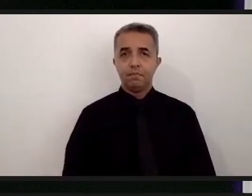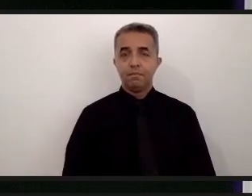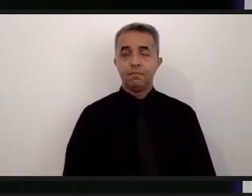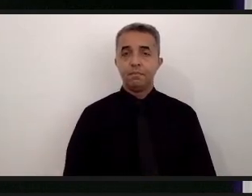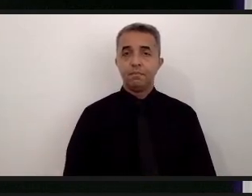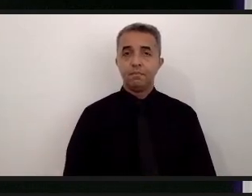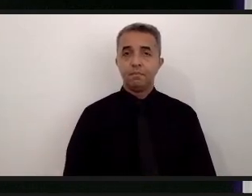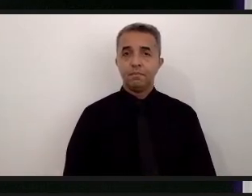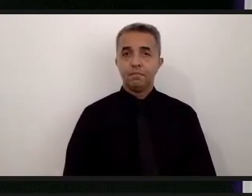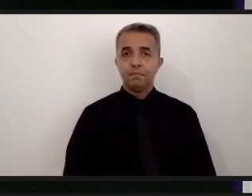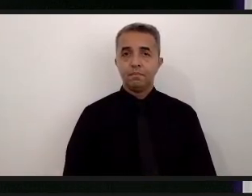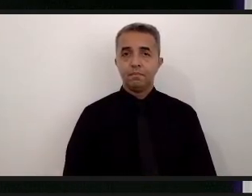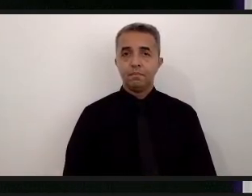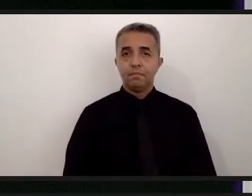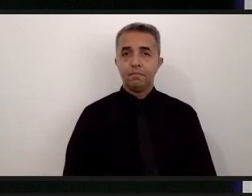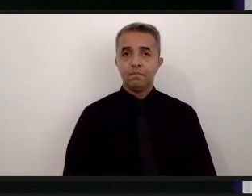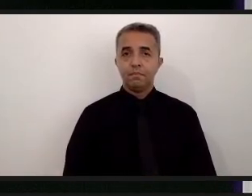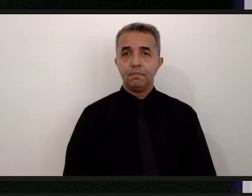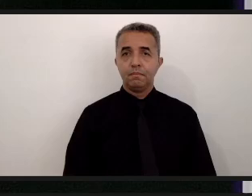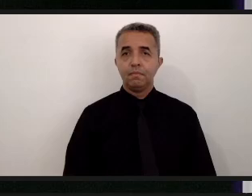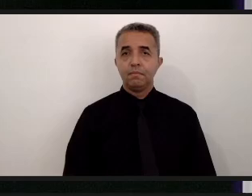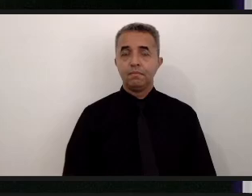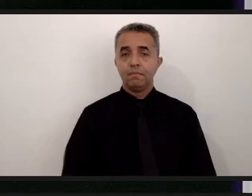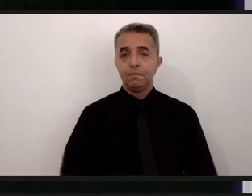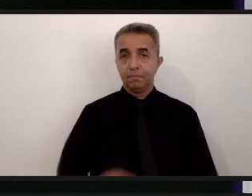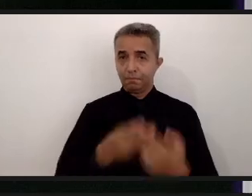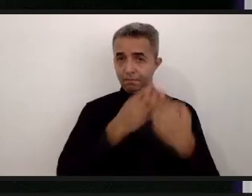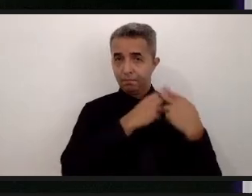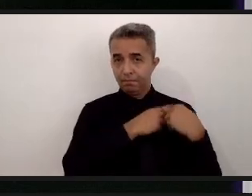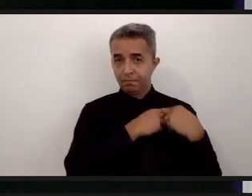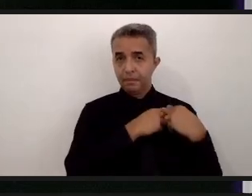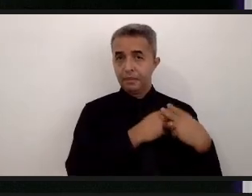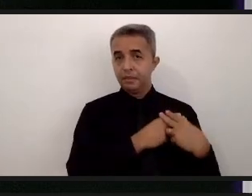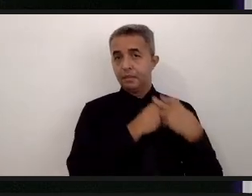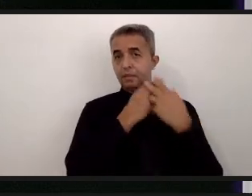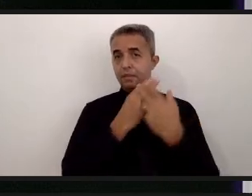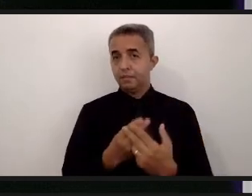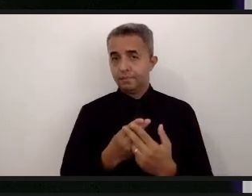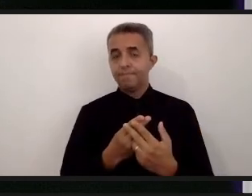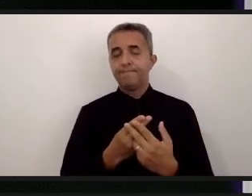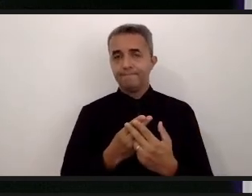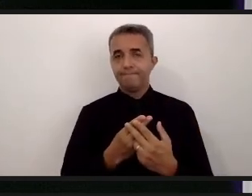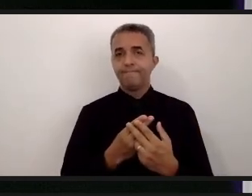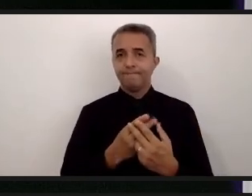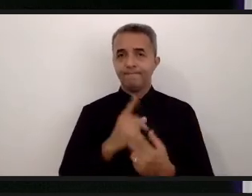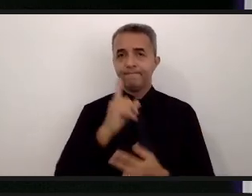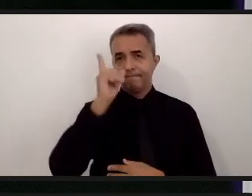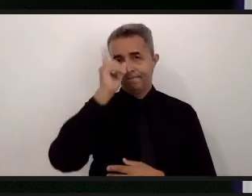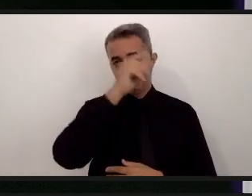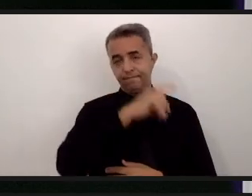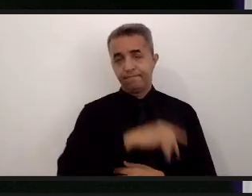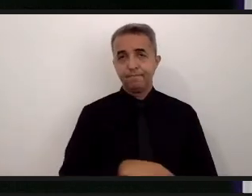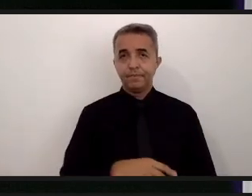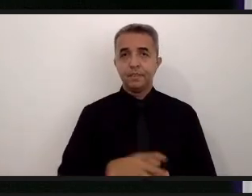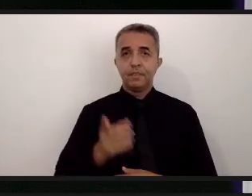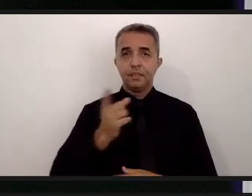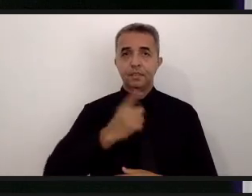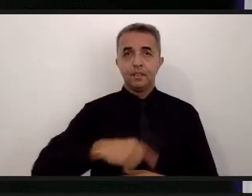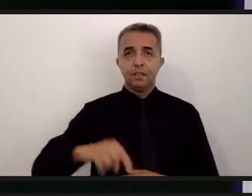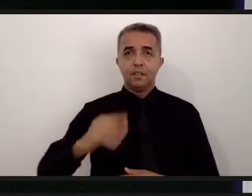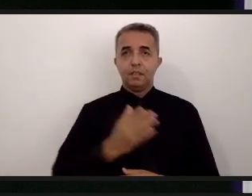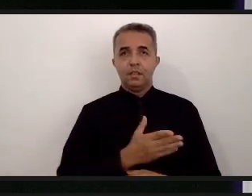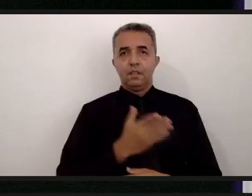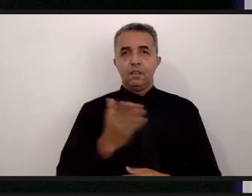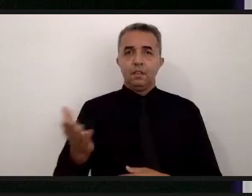retirar isso dos nossos ombros, né? E cada dia mais a gente vem sentindo